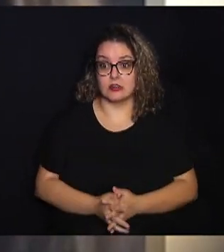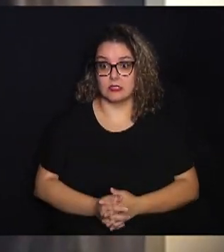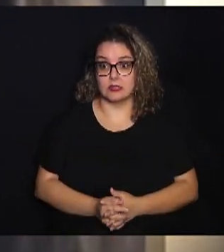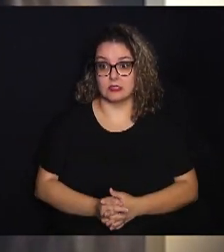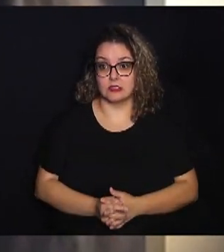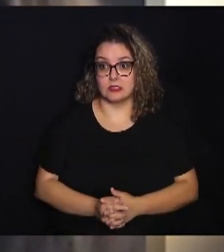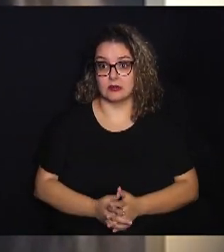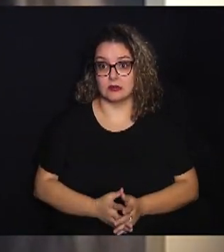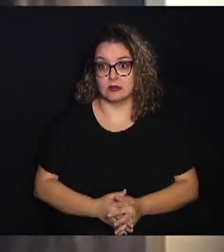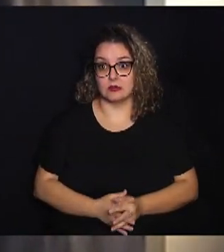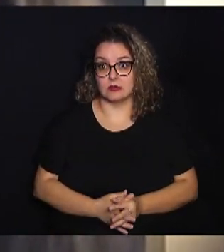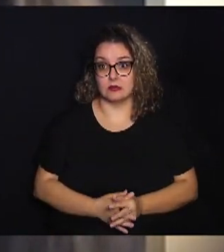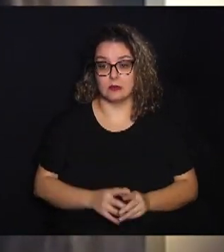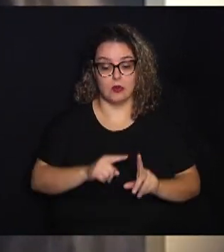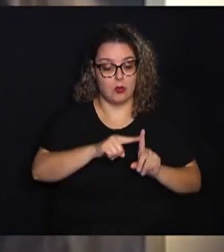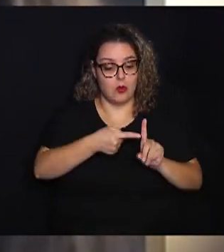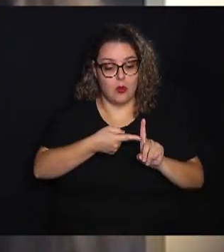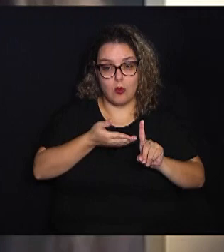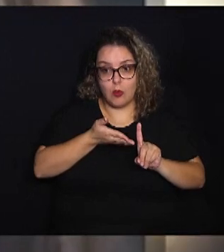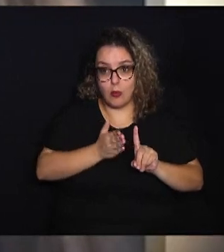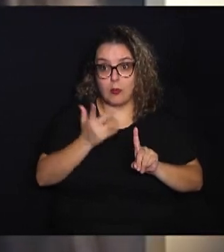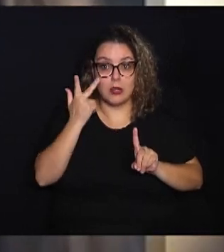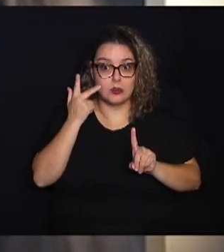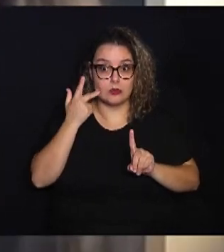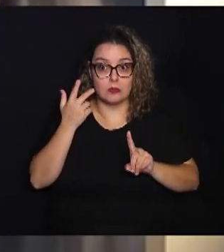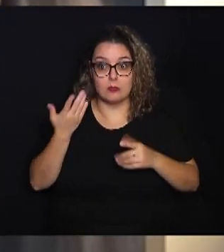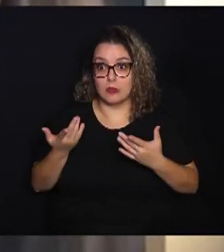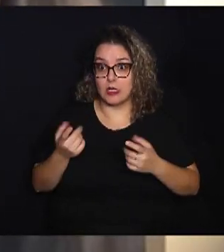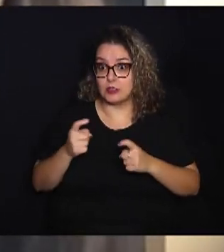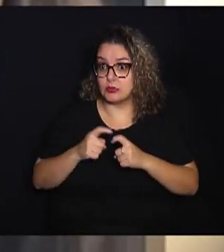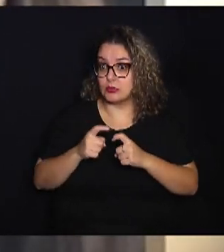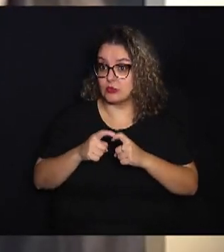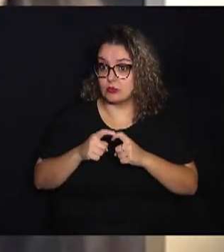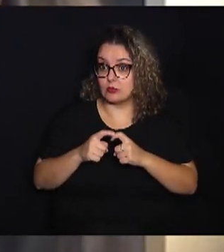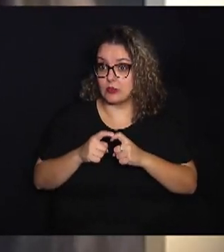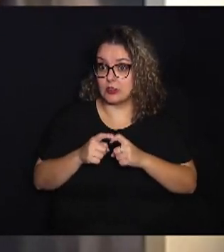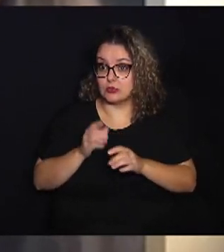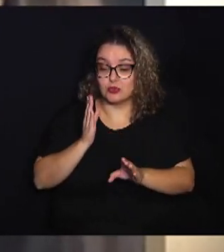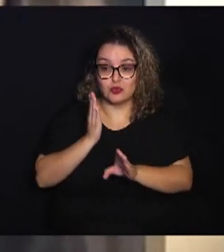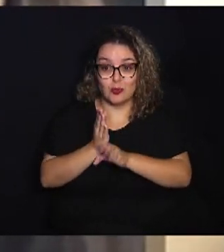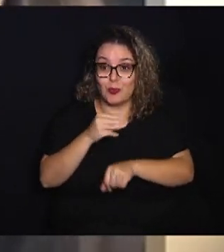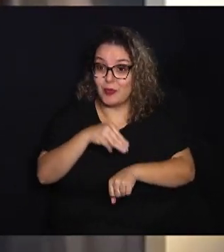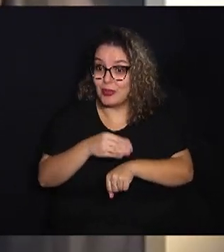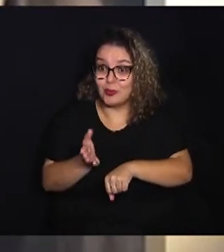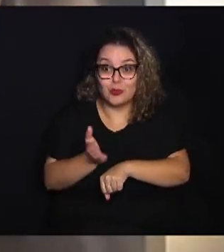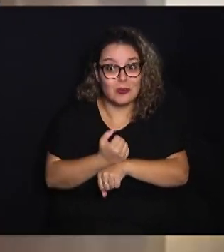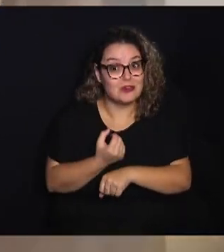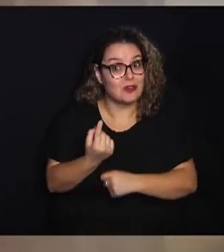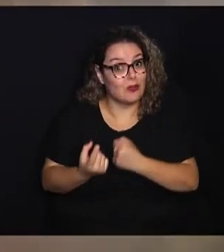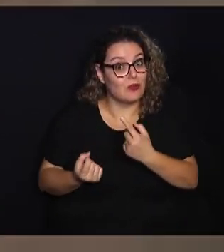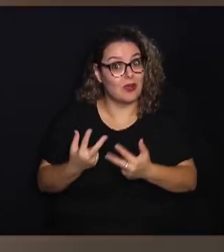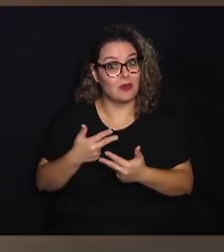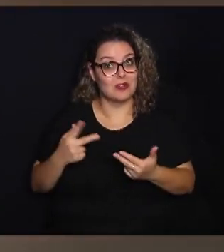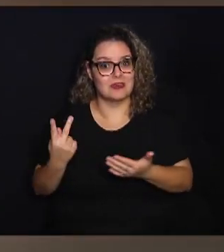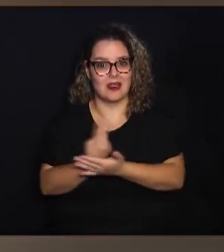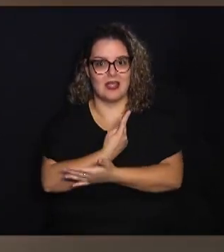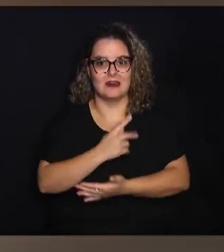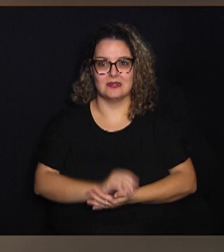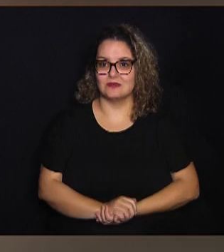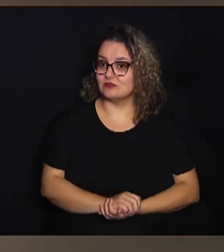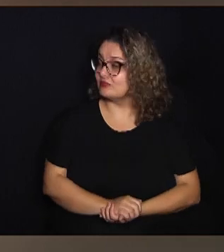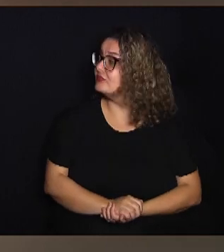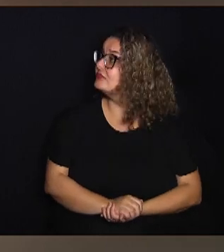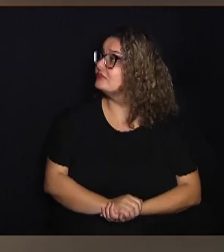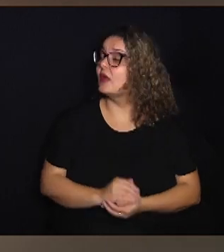queria fazer o parto normal, mas aí o médico descobriu minutos antes que tinha alguma coisa errada. Aí fez